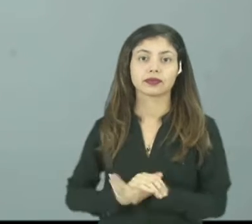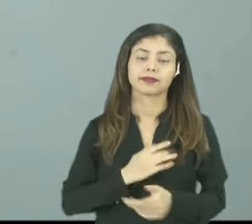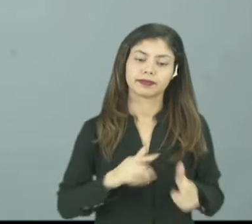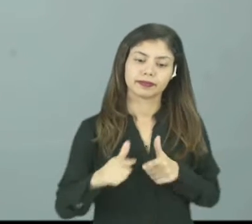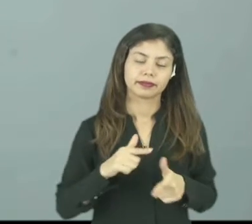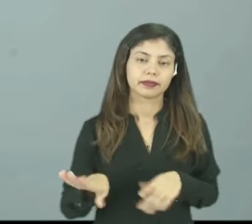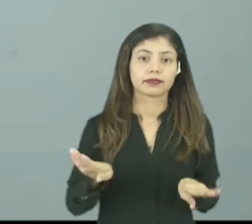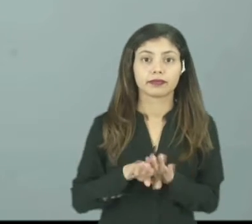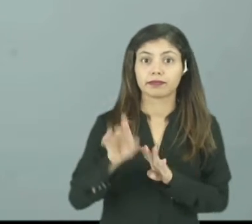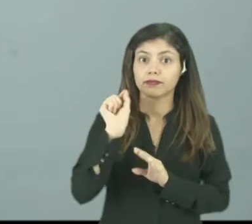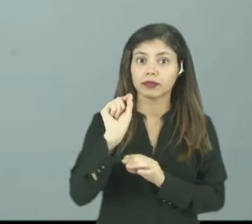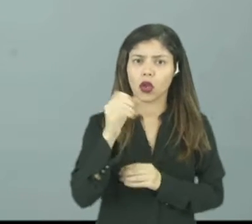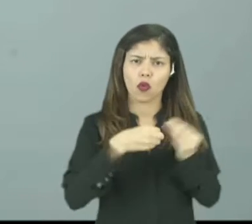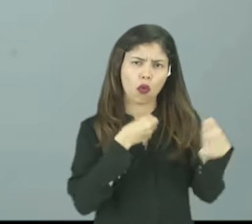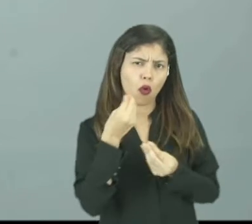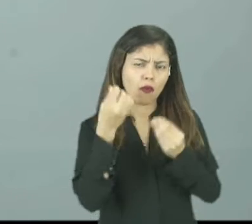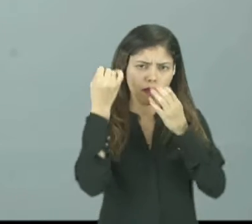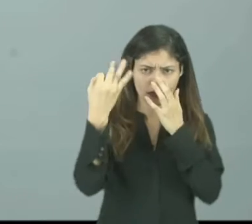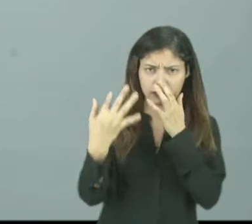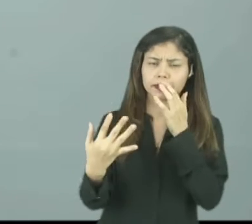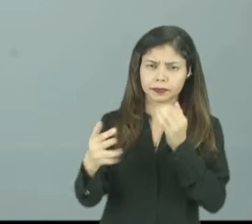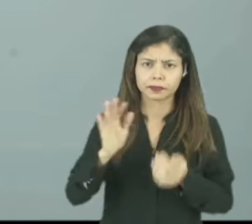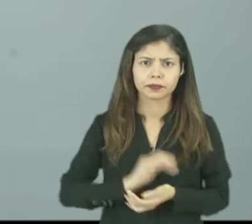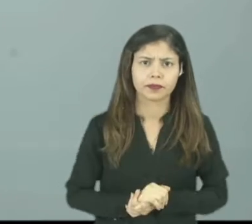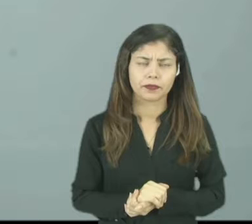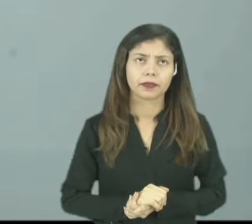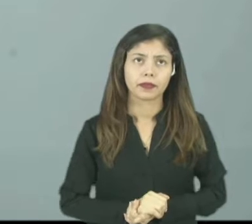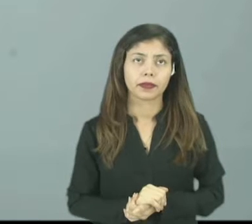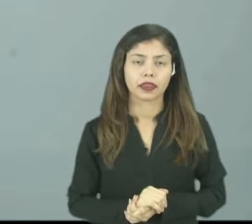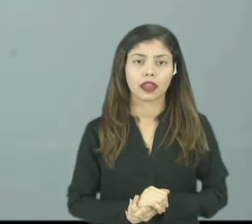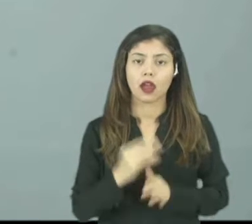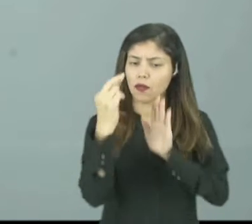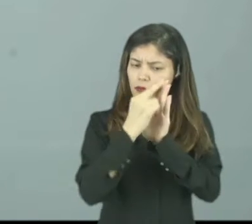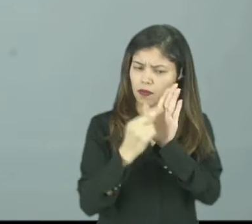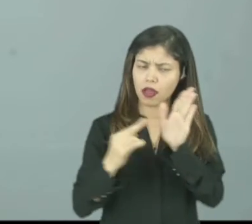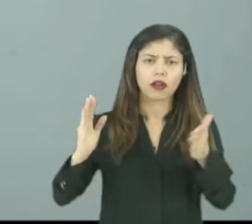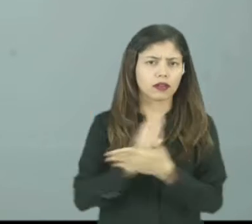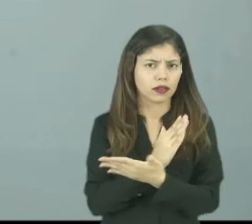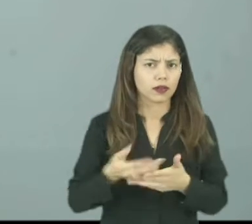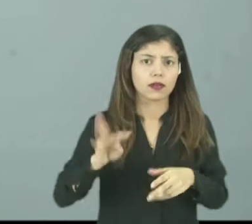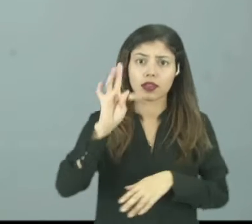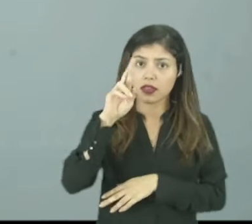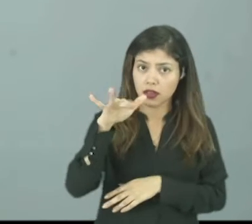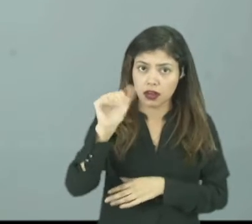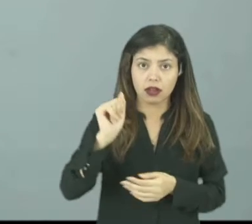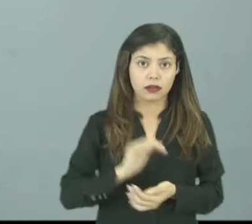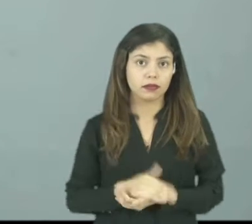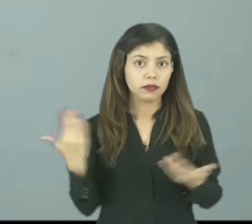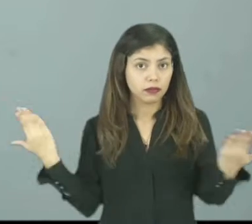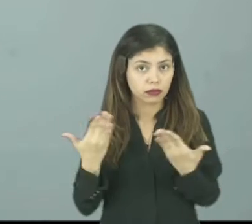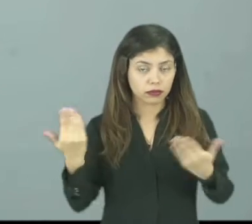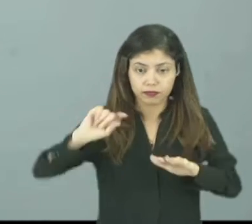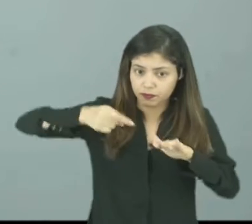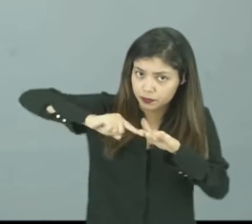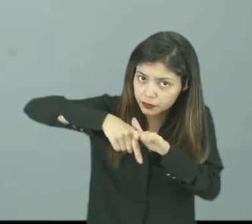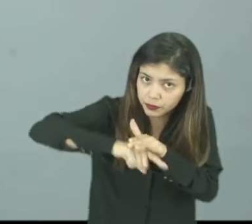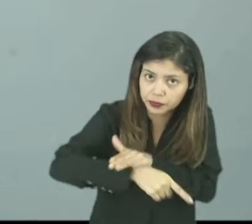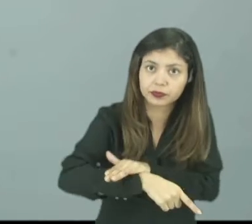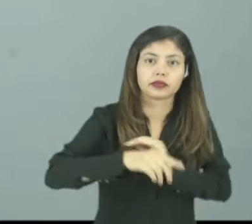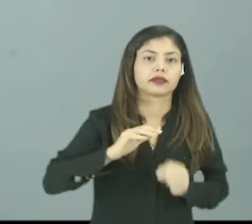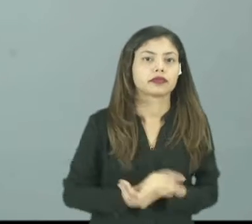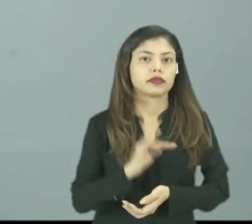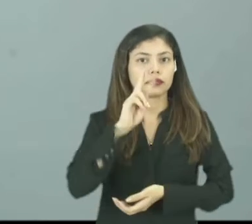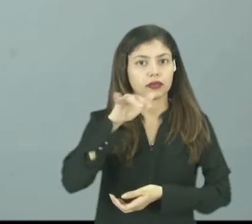trabalhamos como calcular alguns determinantes. E aí utilizamos algumas regras, alguns teoremas. E hoje nós vamos aprofundar